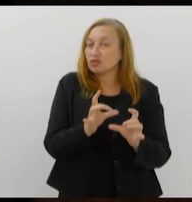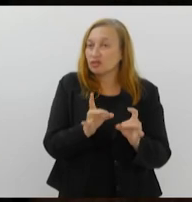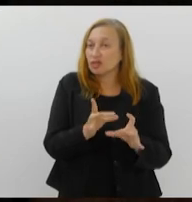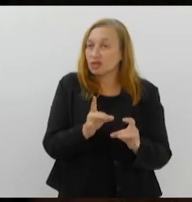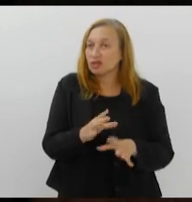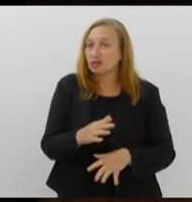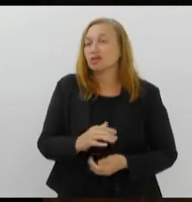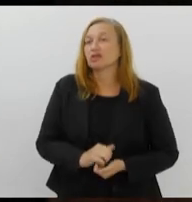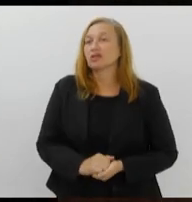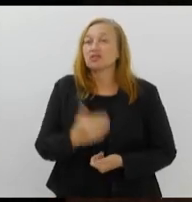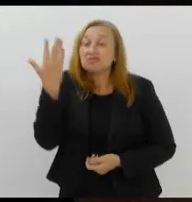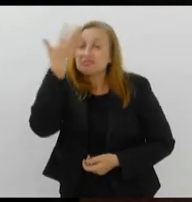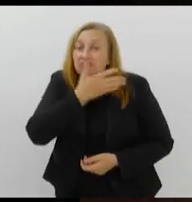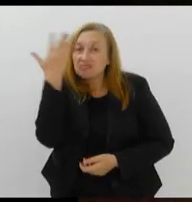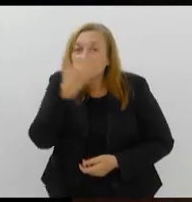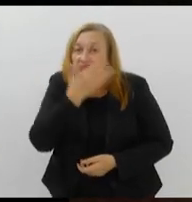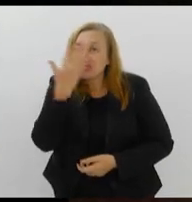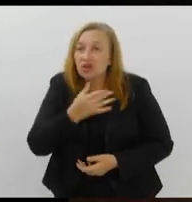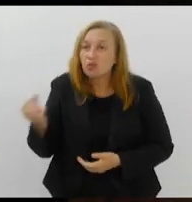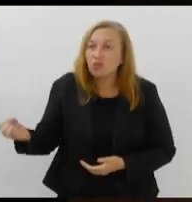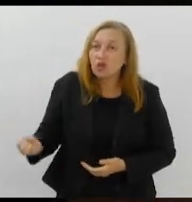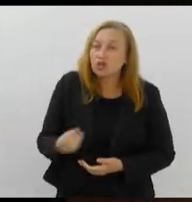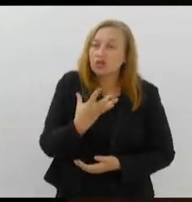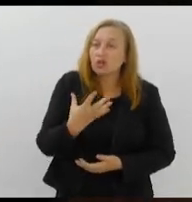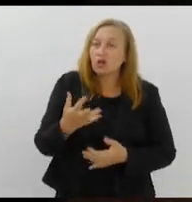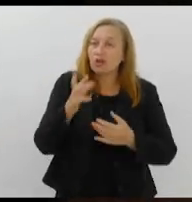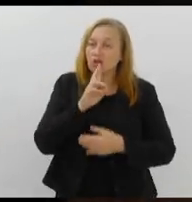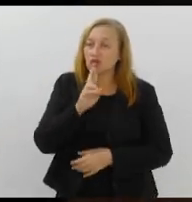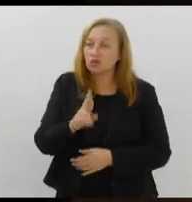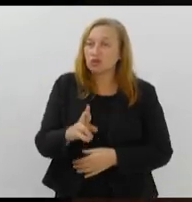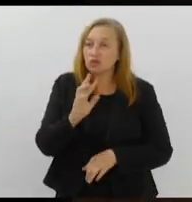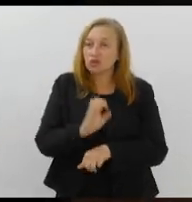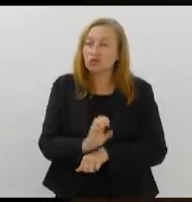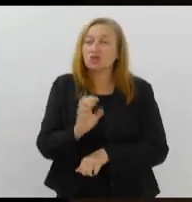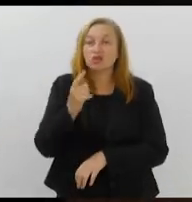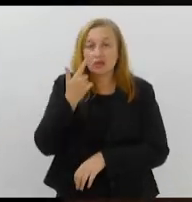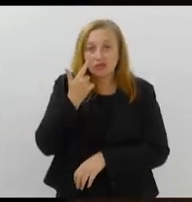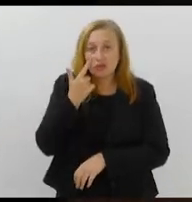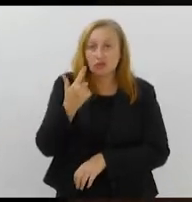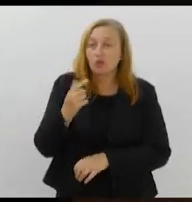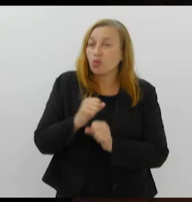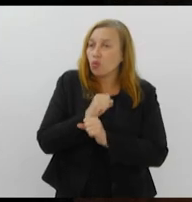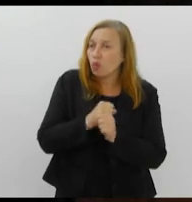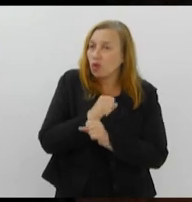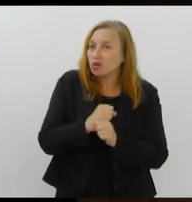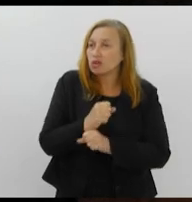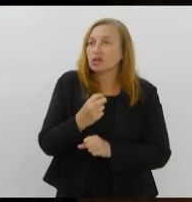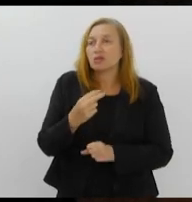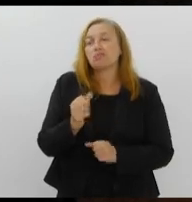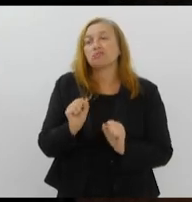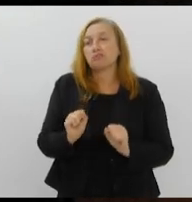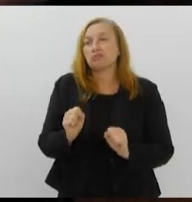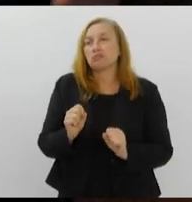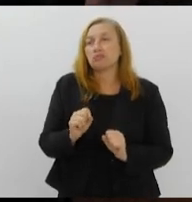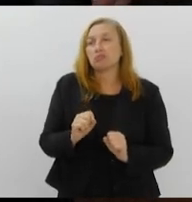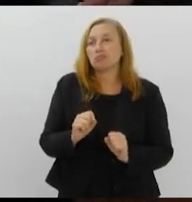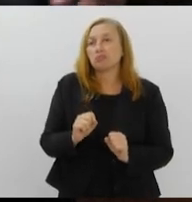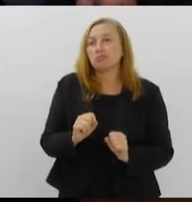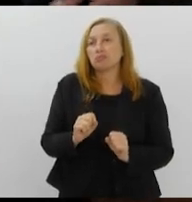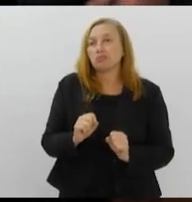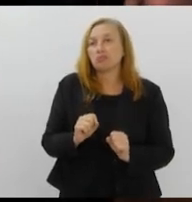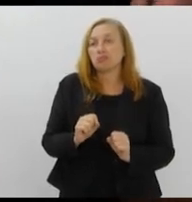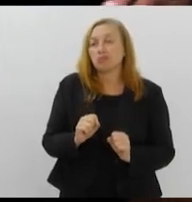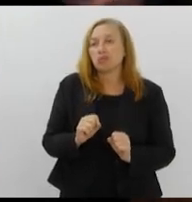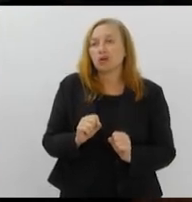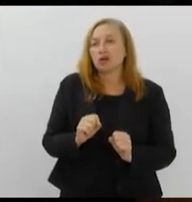a gente não vê uma nova receita do Estado. Já vivenciamos um ano que pode não acabar com a garantia